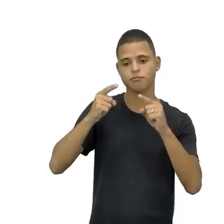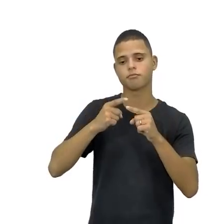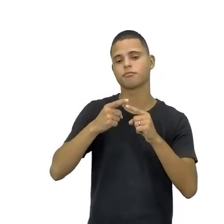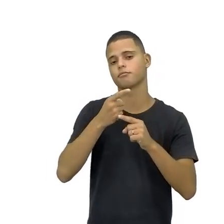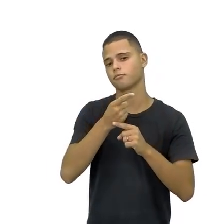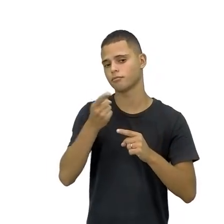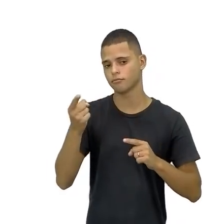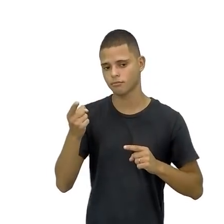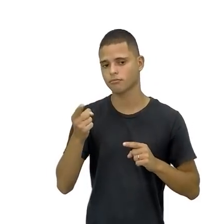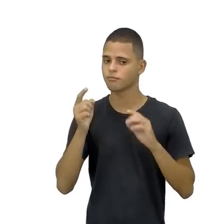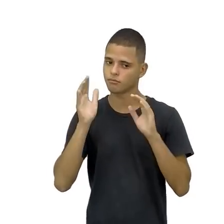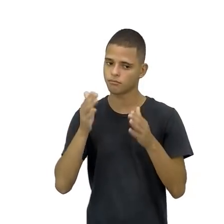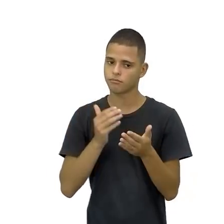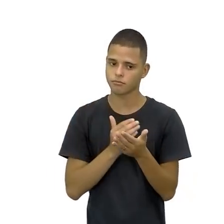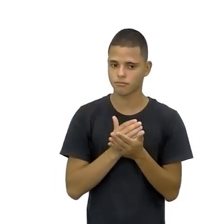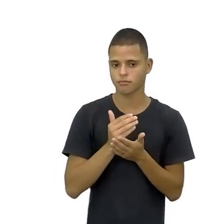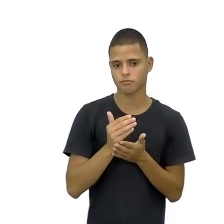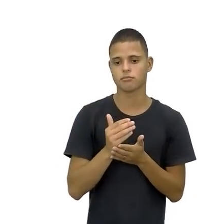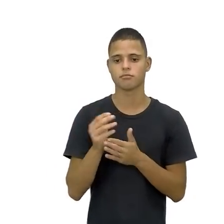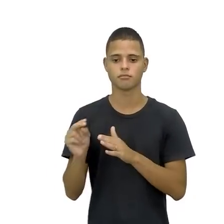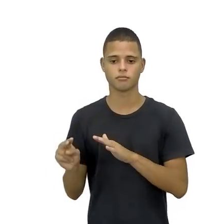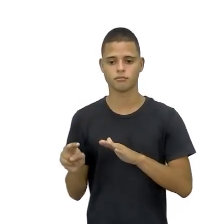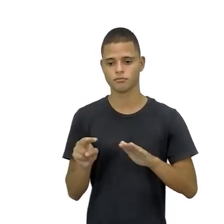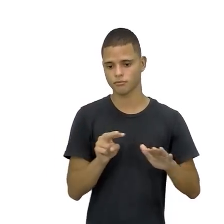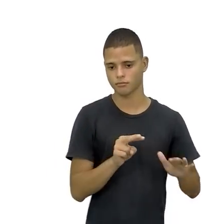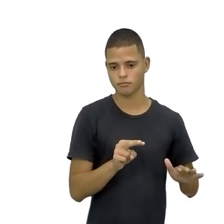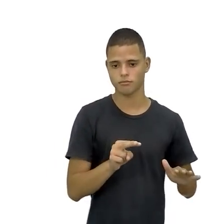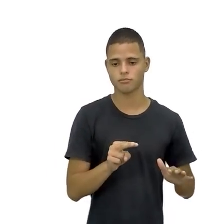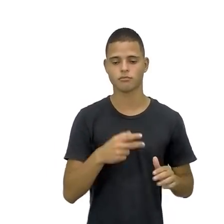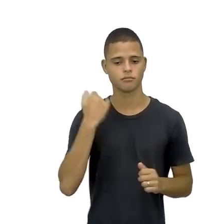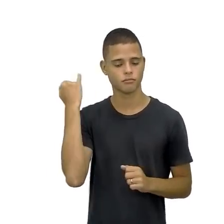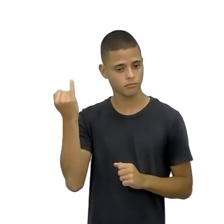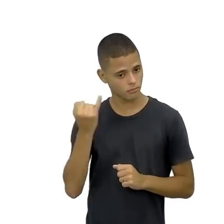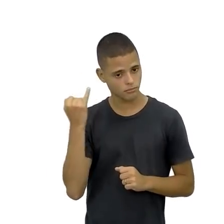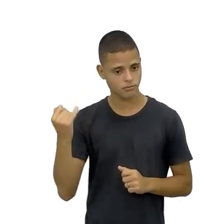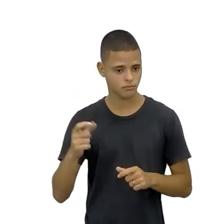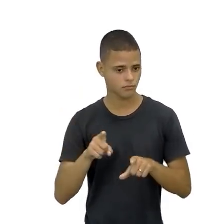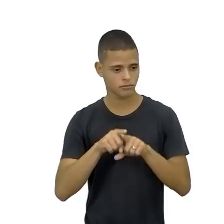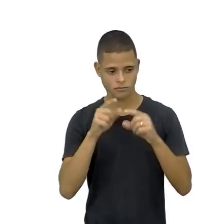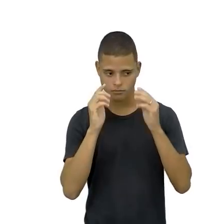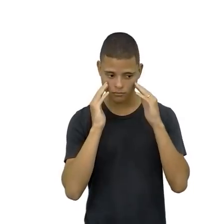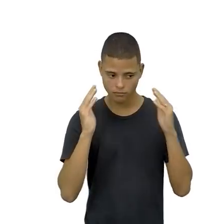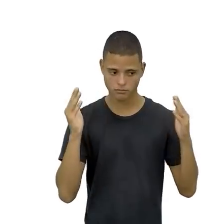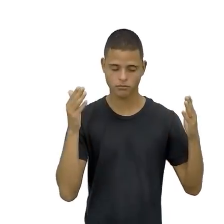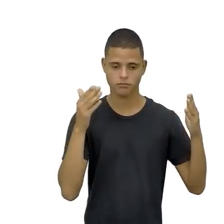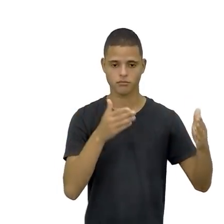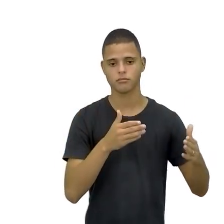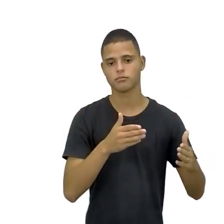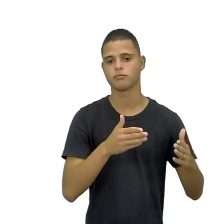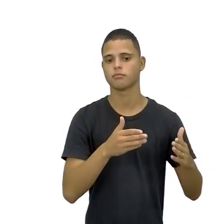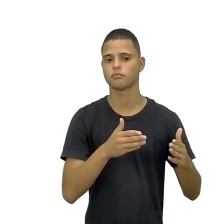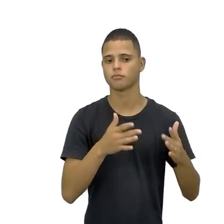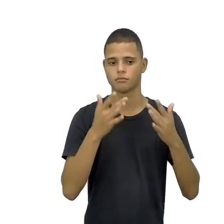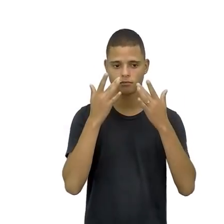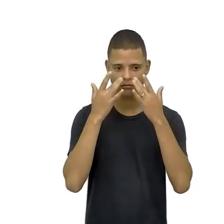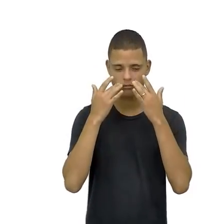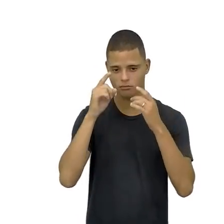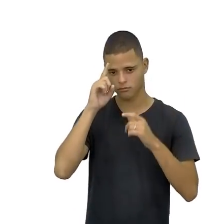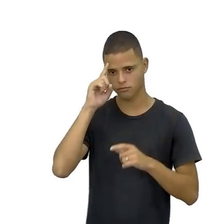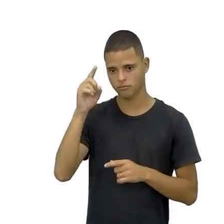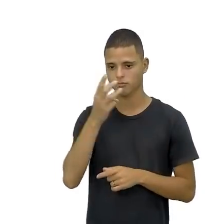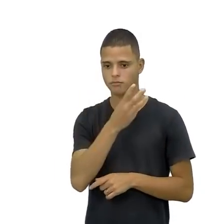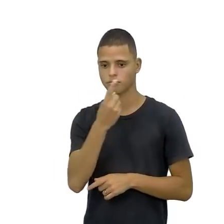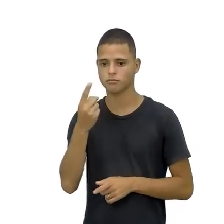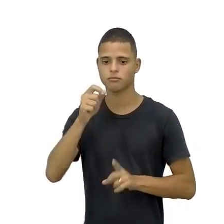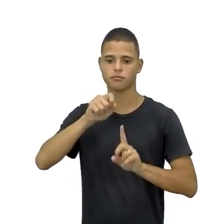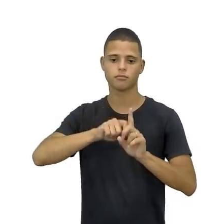né, iniciaram essa semana, e é importante, nós estamos aí com foco naquela que foi apresentada no dia 31 de janeiro, né,